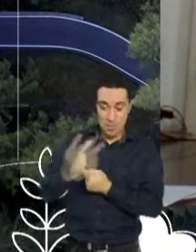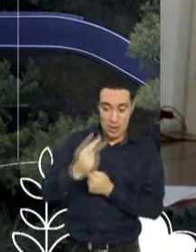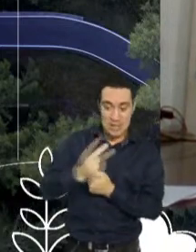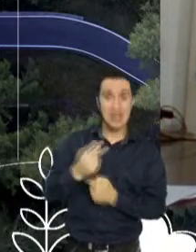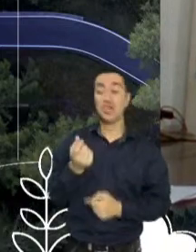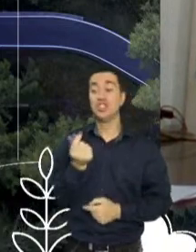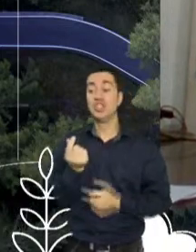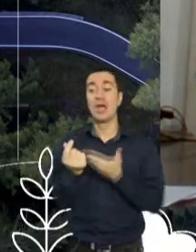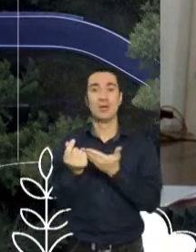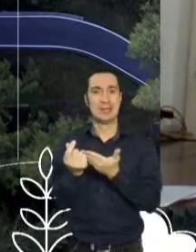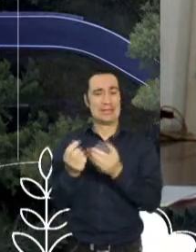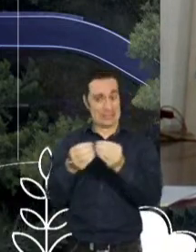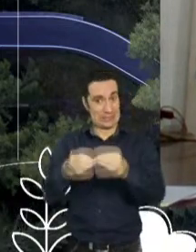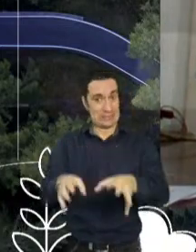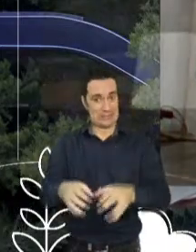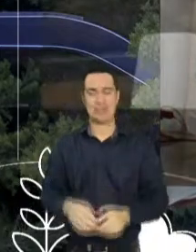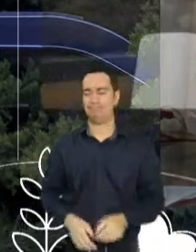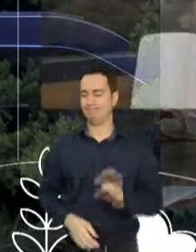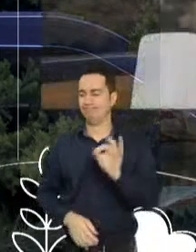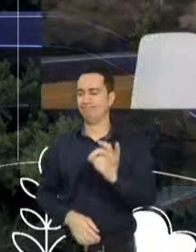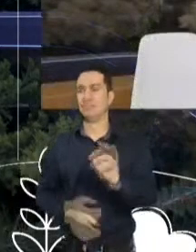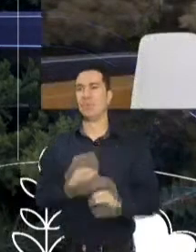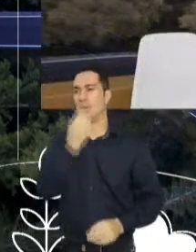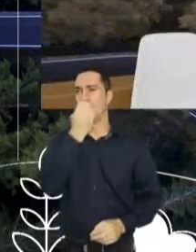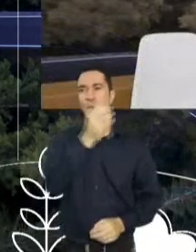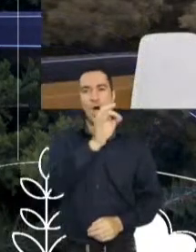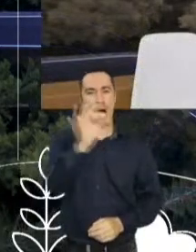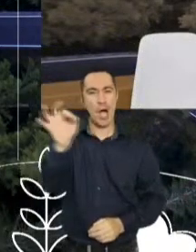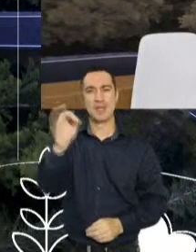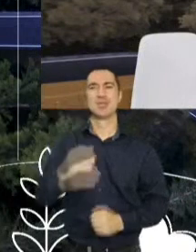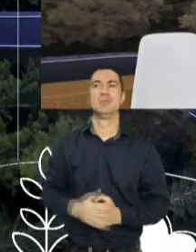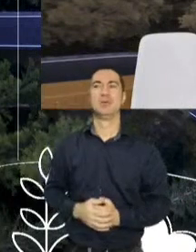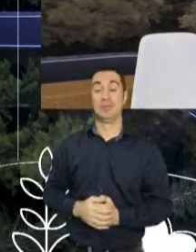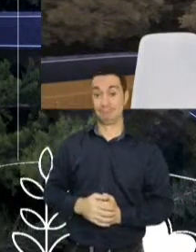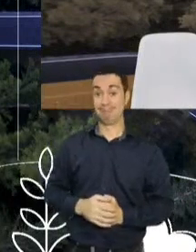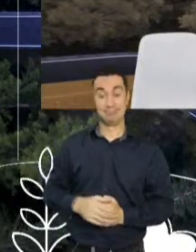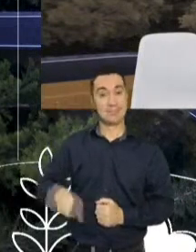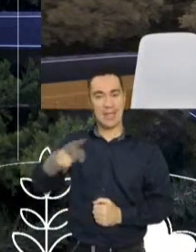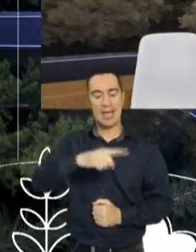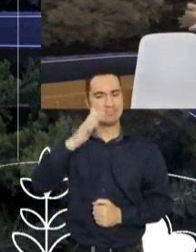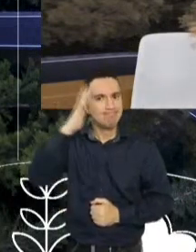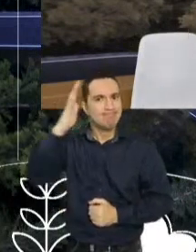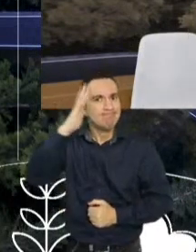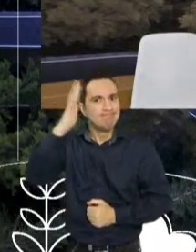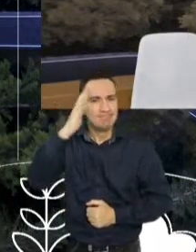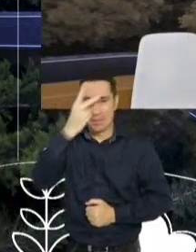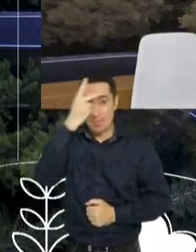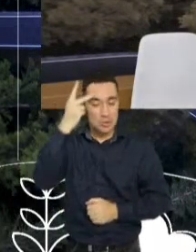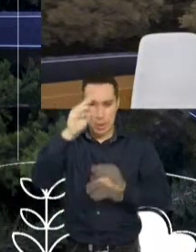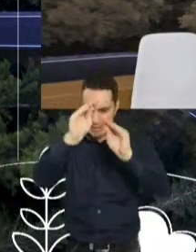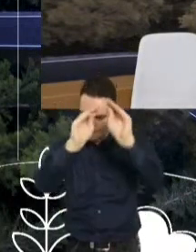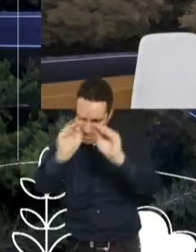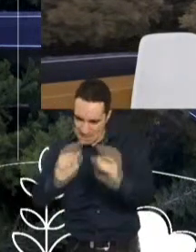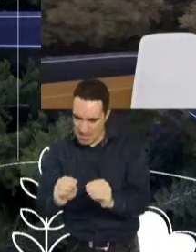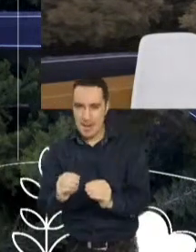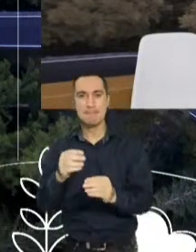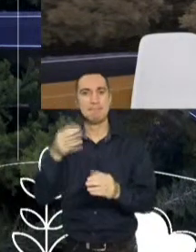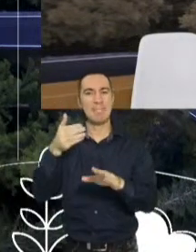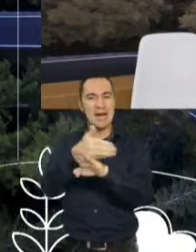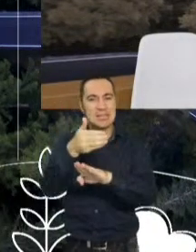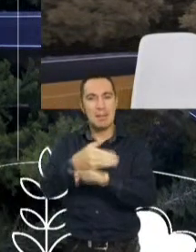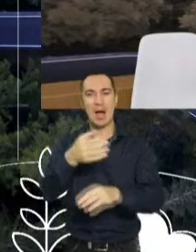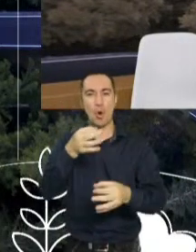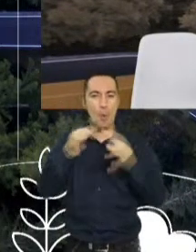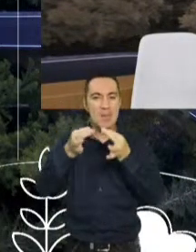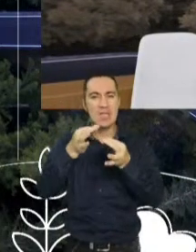em dinheiro. Professor, bom ponto. Chegou, a gente está provocando a audiência, nosso público, a participar desse debate,